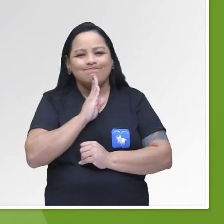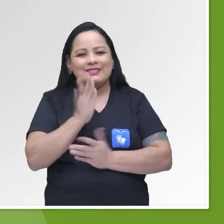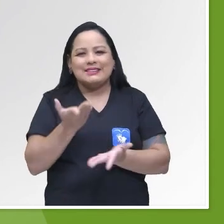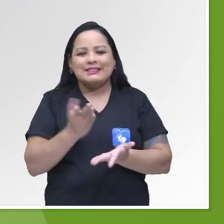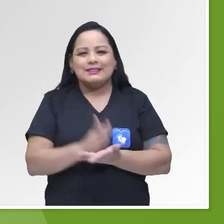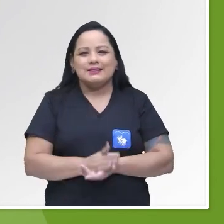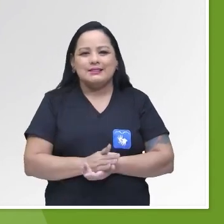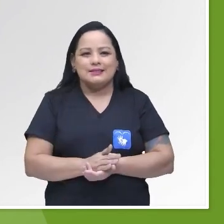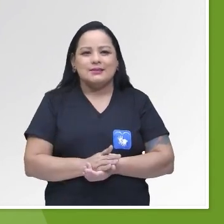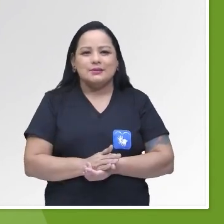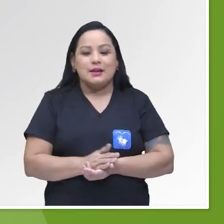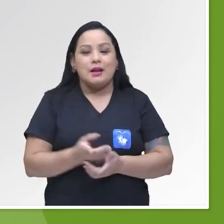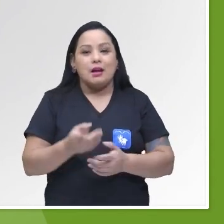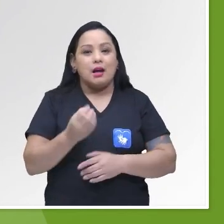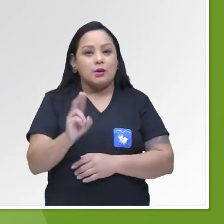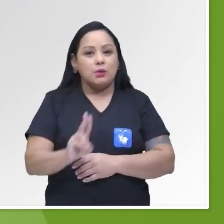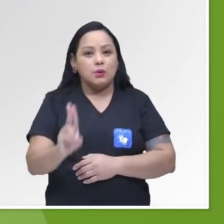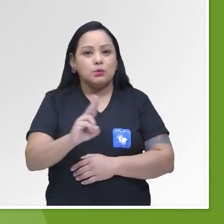estequiométricos.